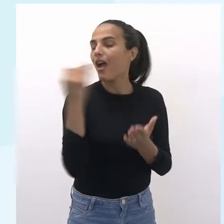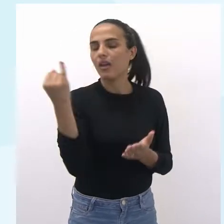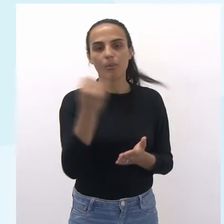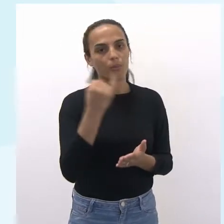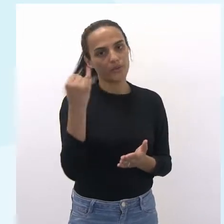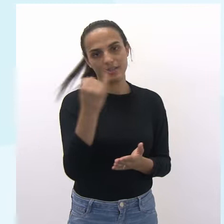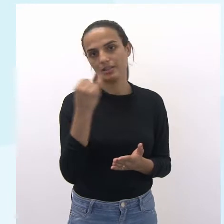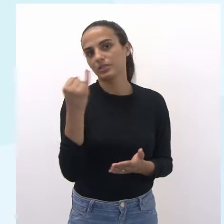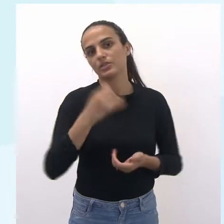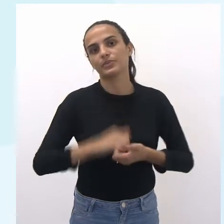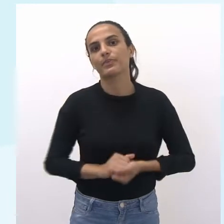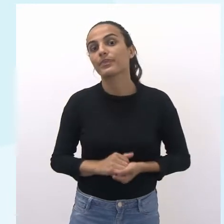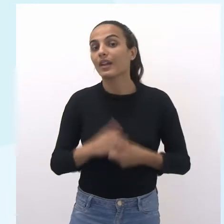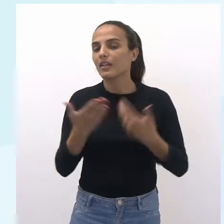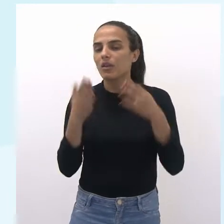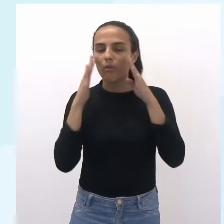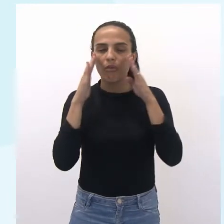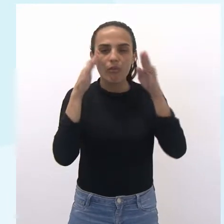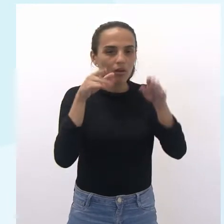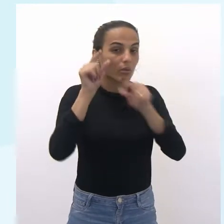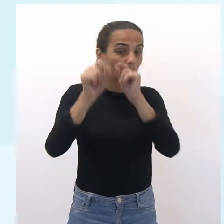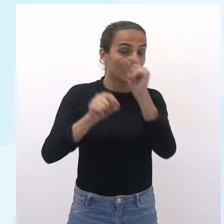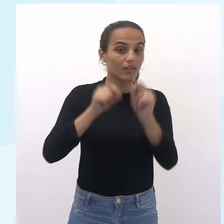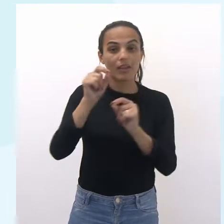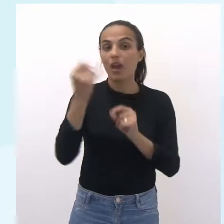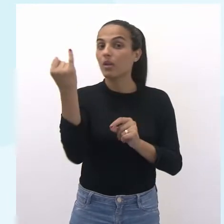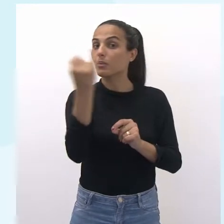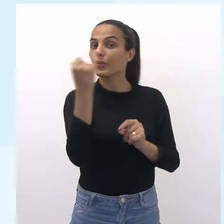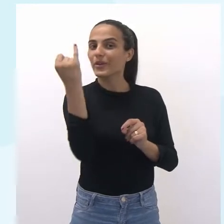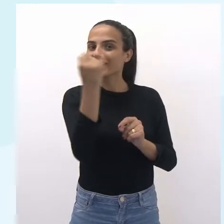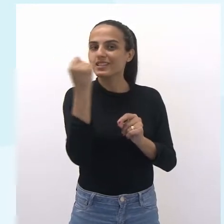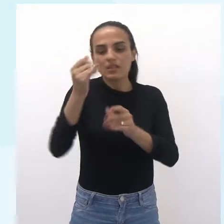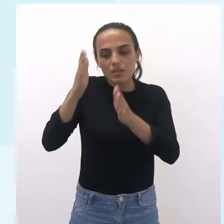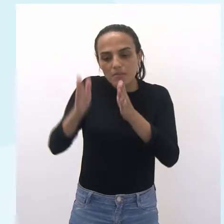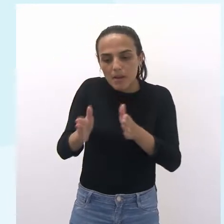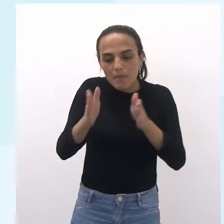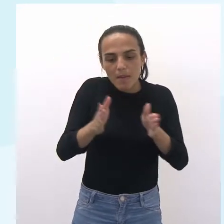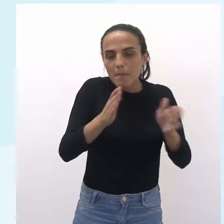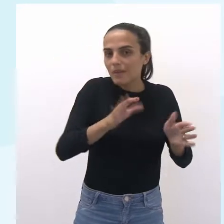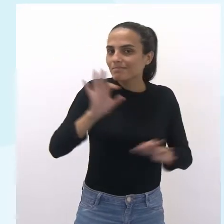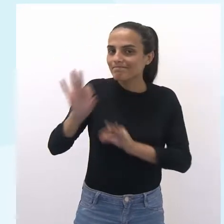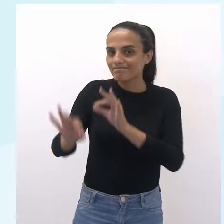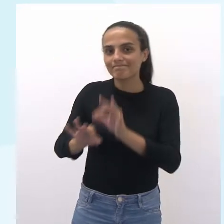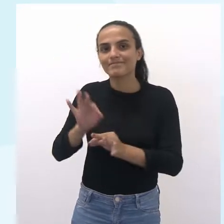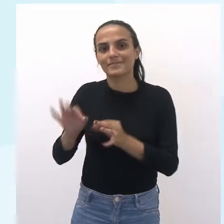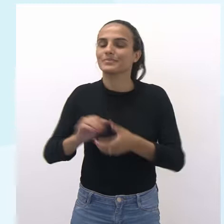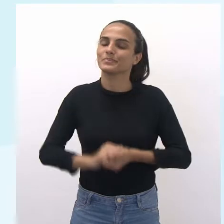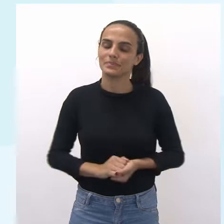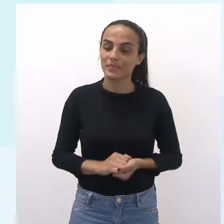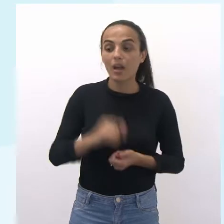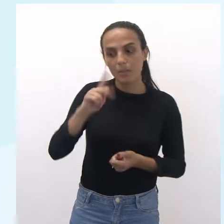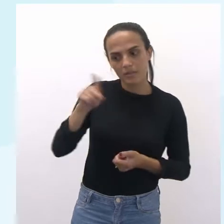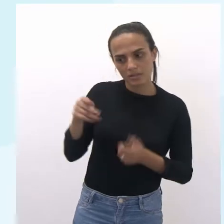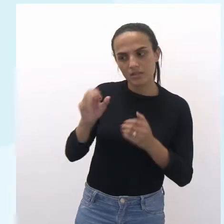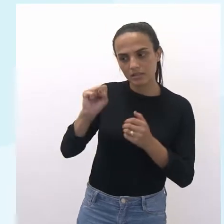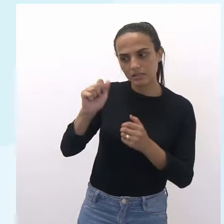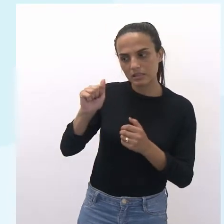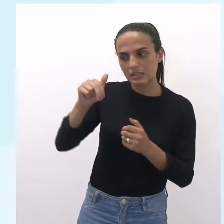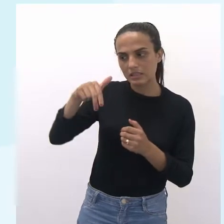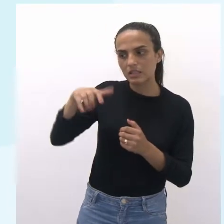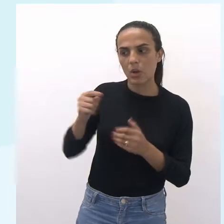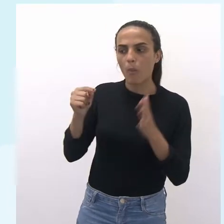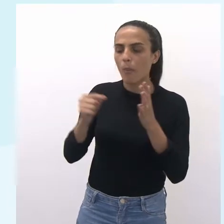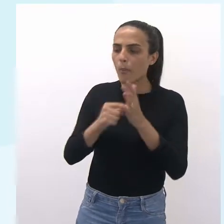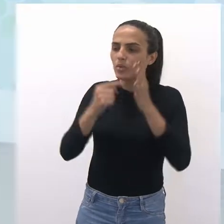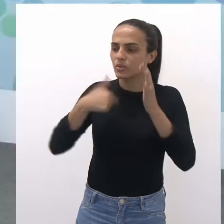importantíssimo. Então, a gente frisa aqui a importância do planejar neste processo. Se você me permite, professora Sandra, tem um ponto que eu acho